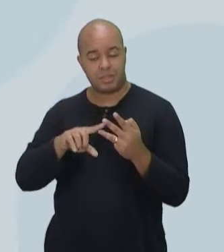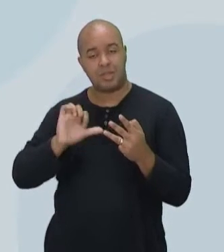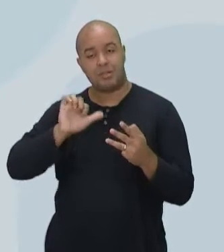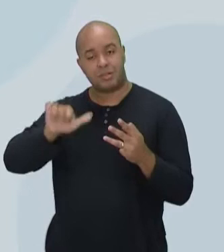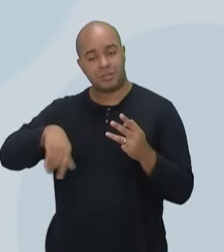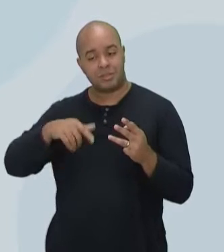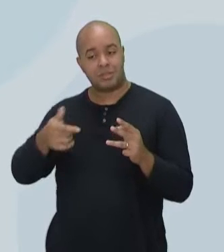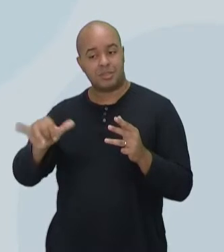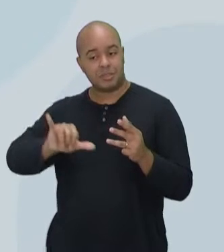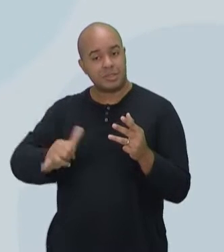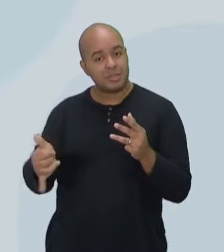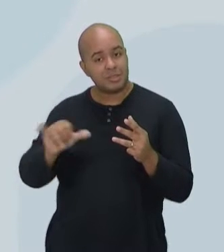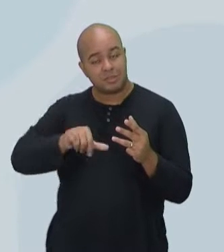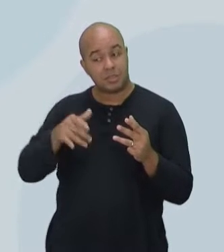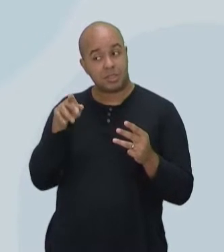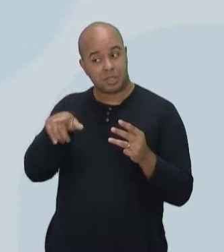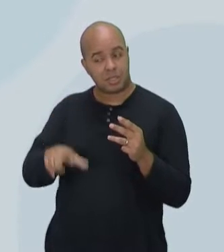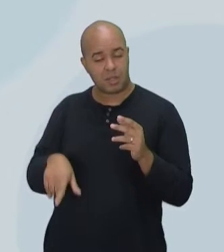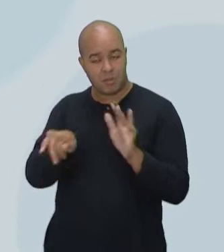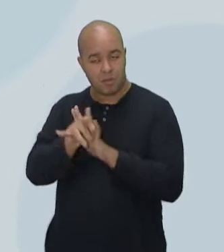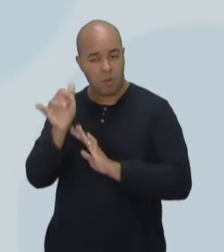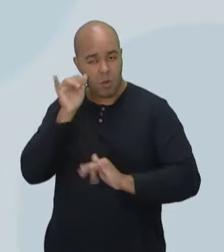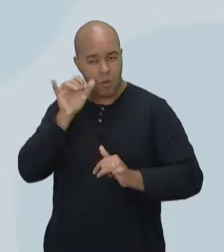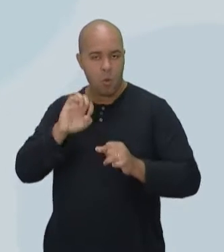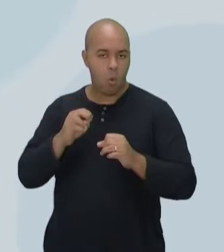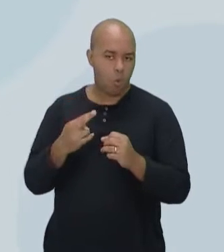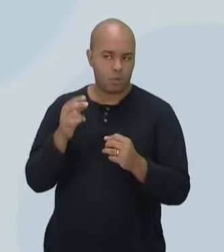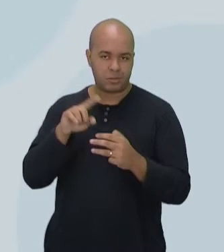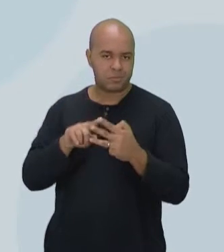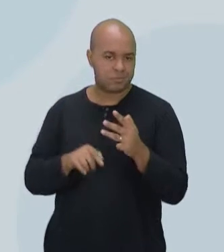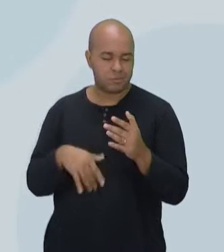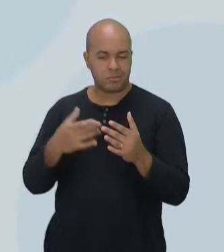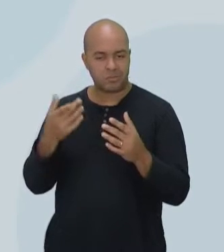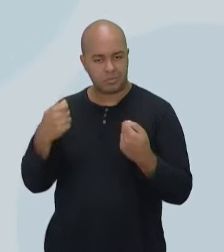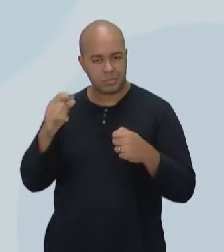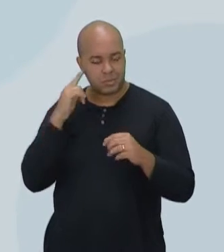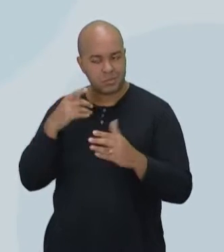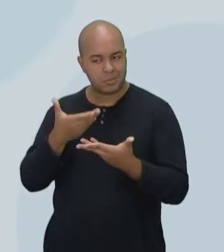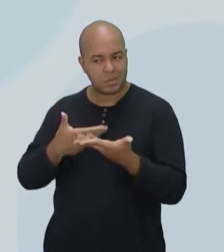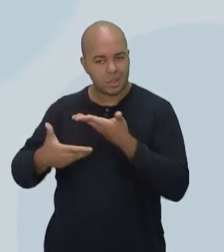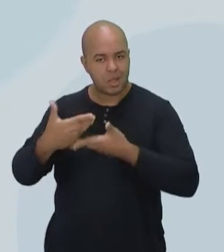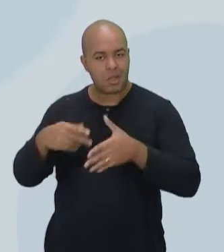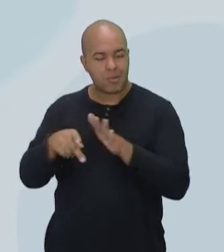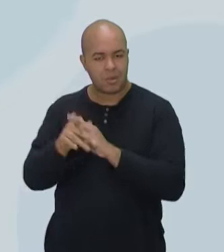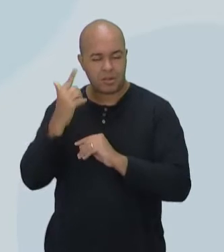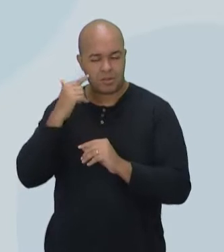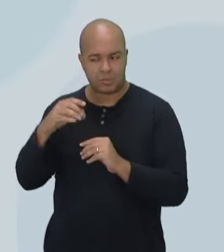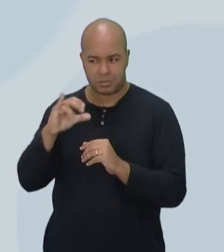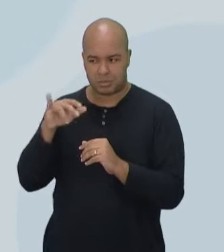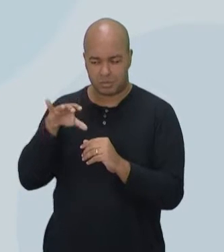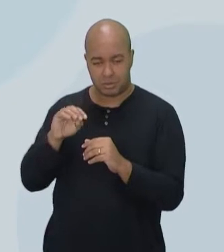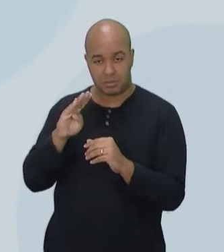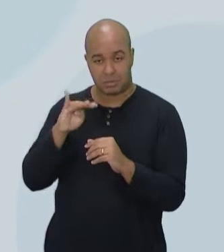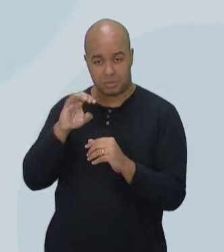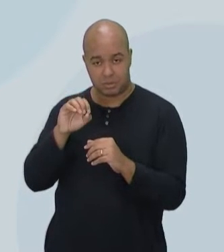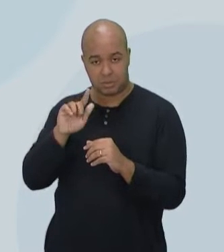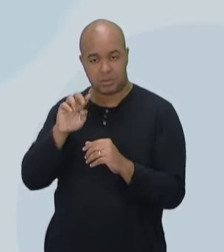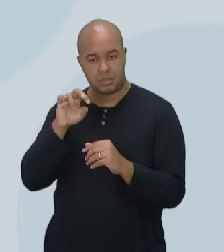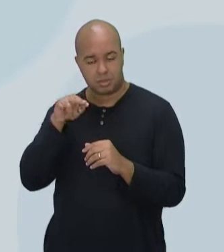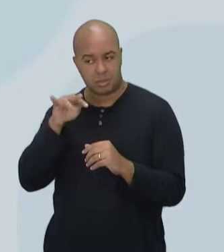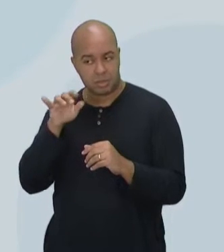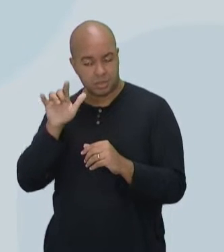transformações químicas, que esses elementos, ou esses compostos deverão passar para que os ciclos biogeoquímicos sejam